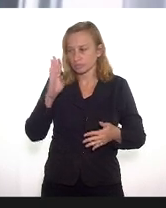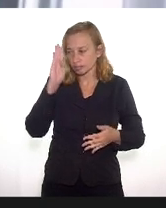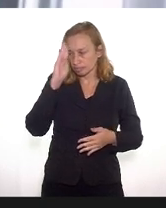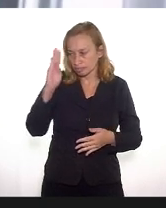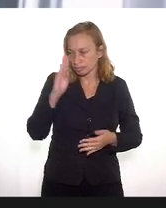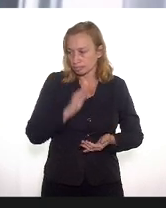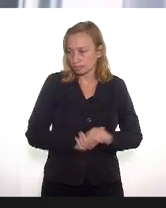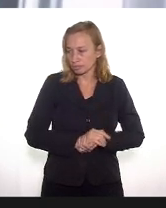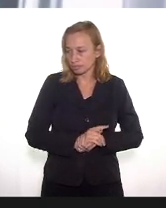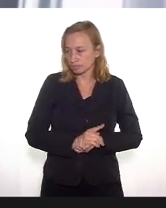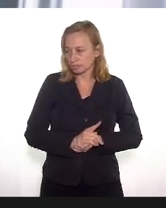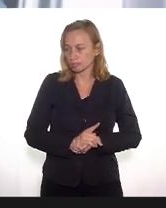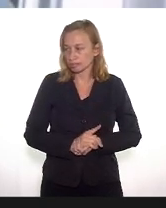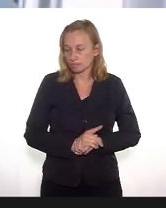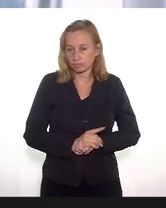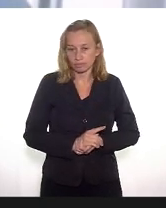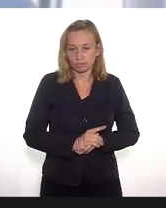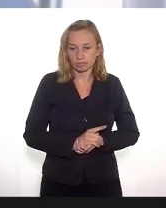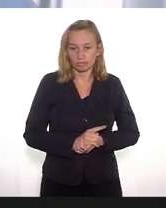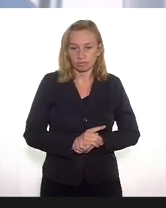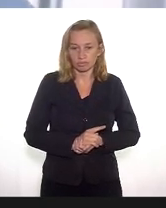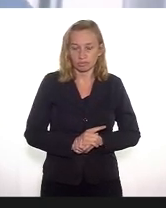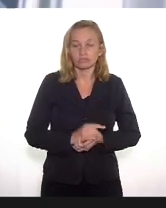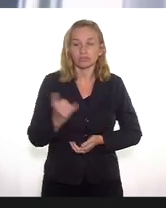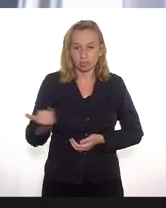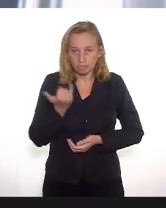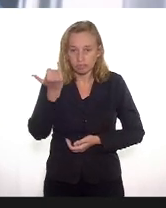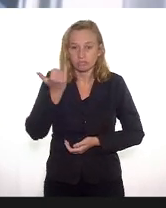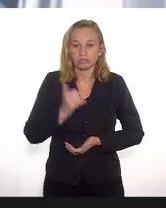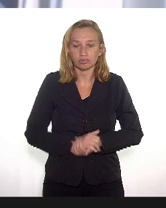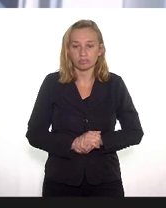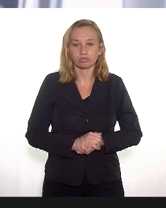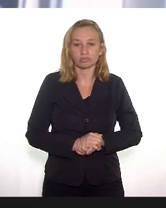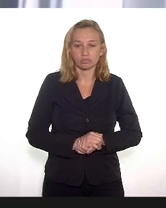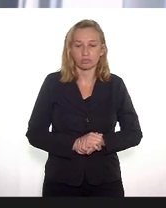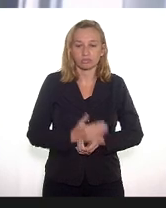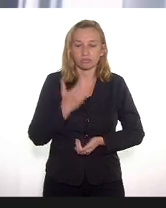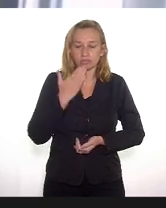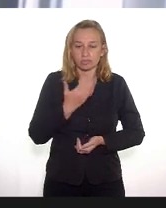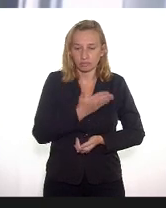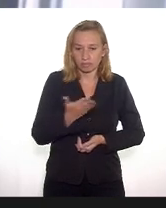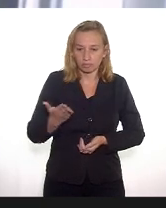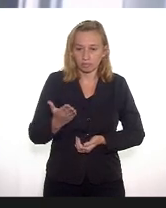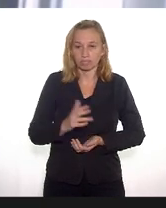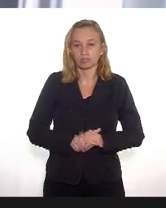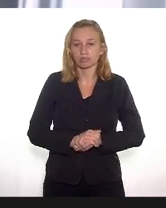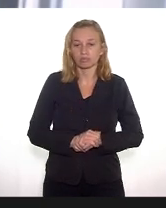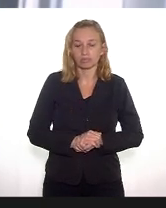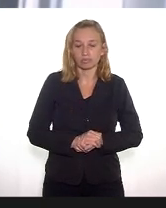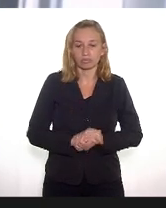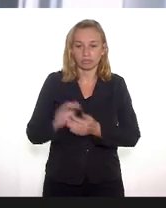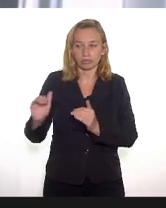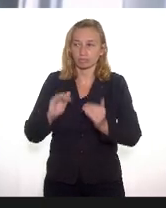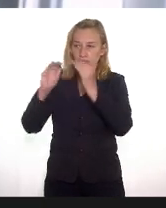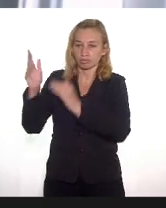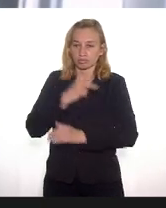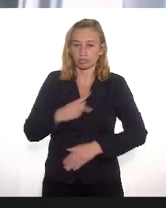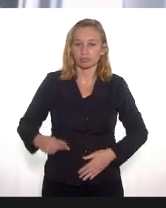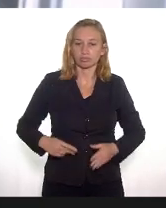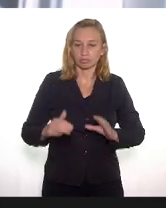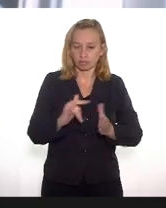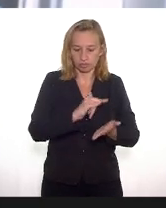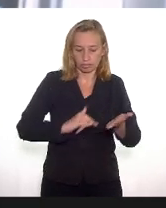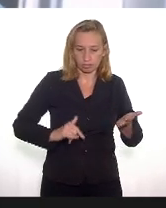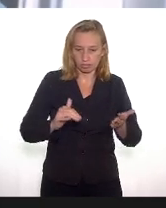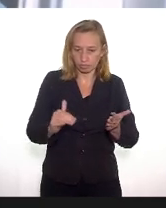prioridades, diretrizes? Isso é muito importante, então gostaríamos de pedir à Vossa Senhoria esse documento